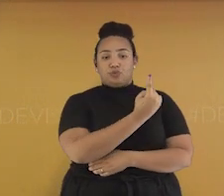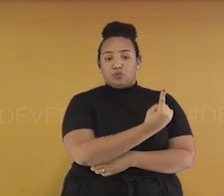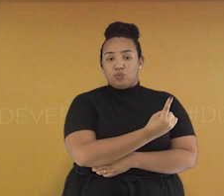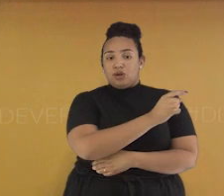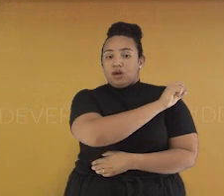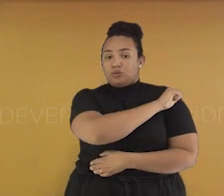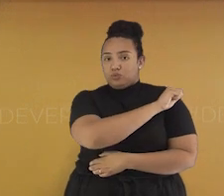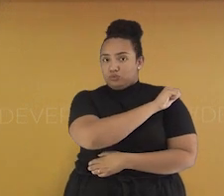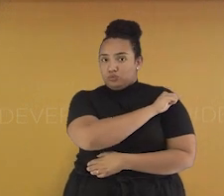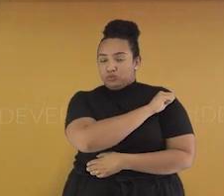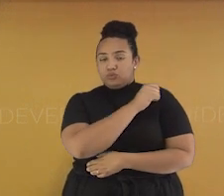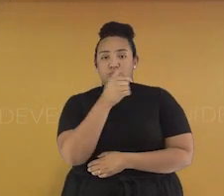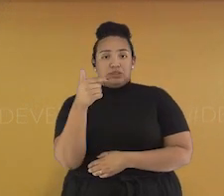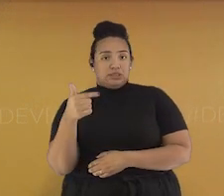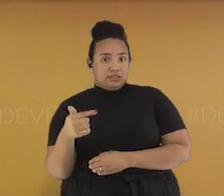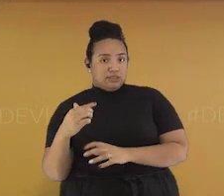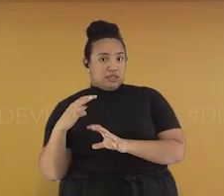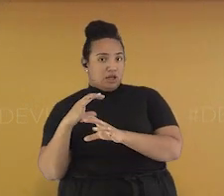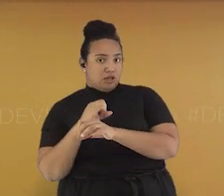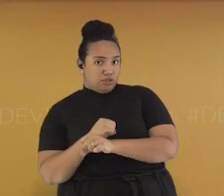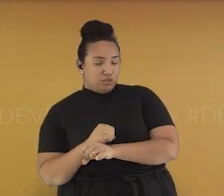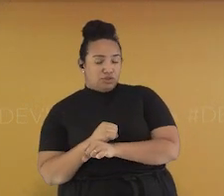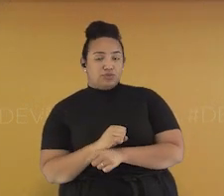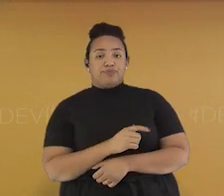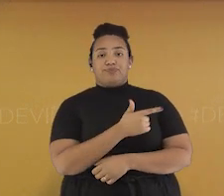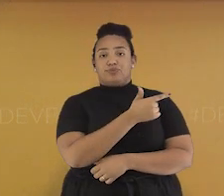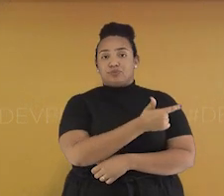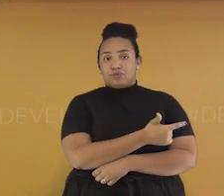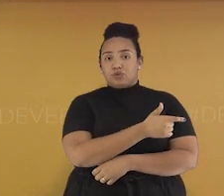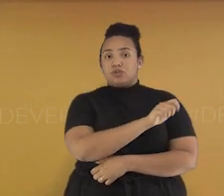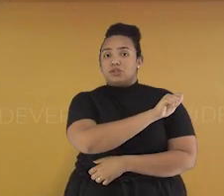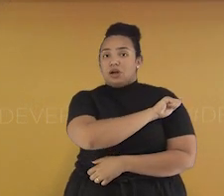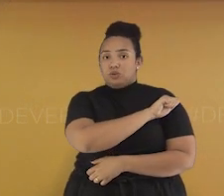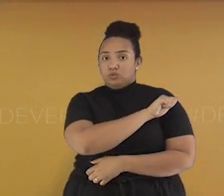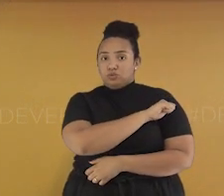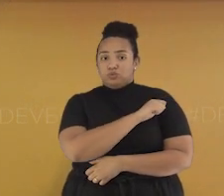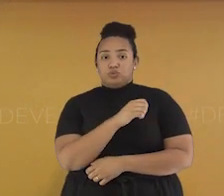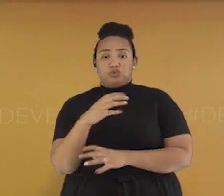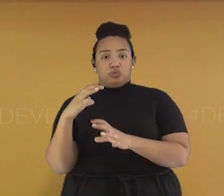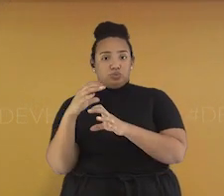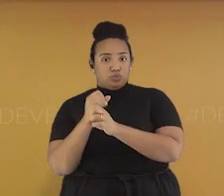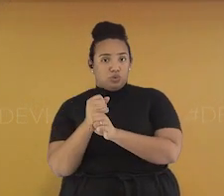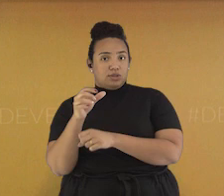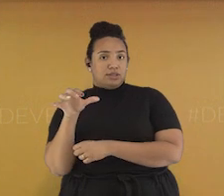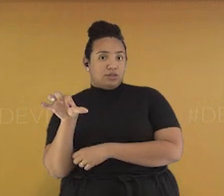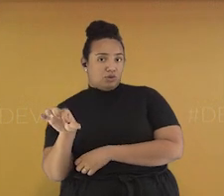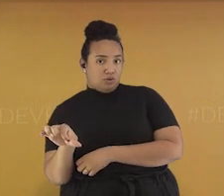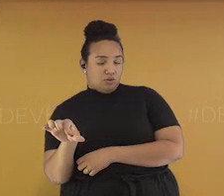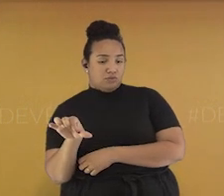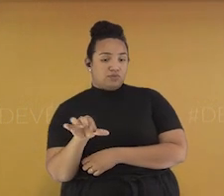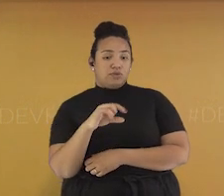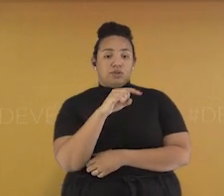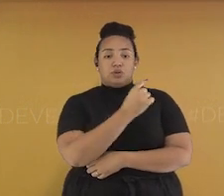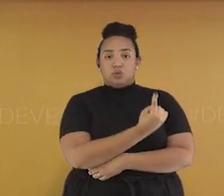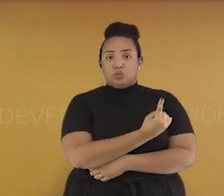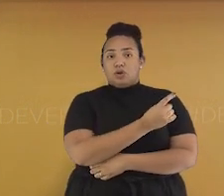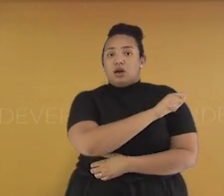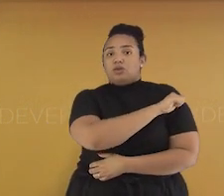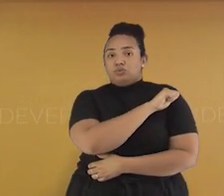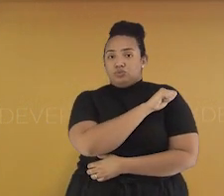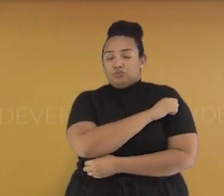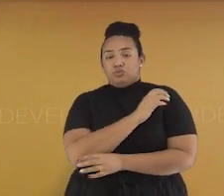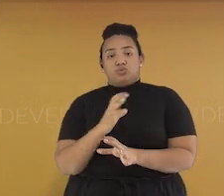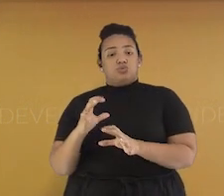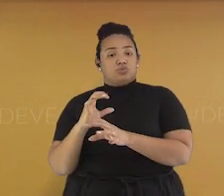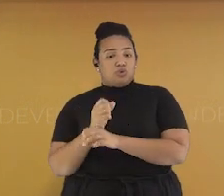teve nota 7, dois alunos obtiveram nota 9 e um aluno teve nota 10.